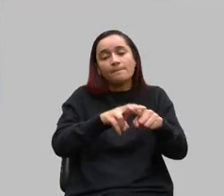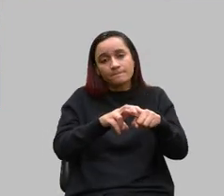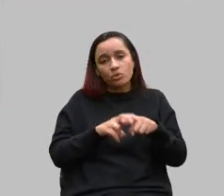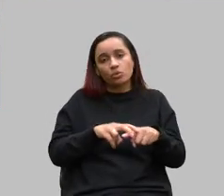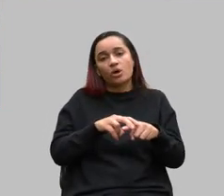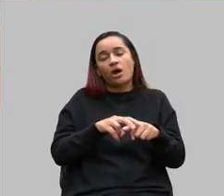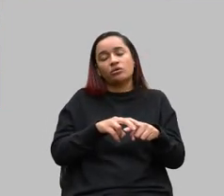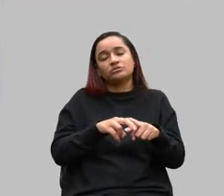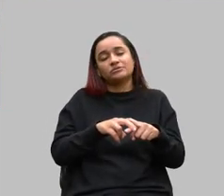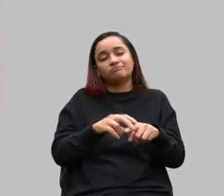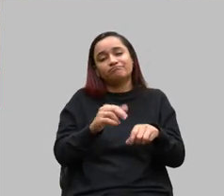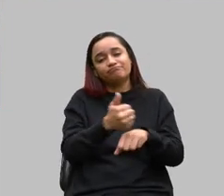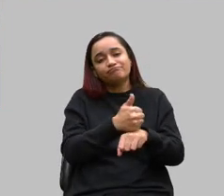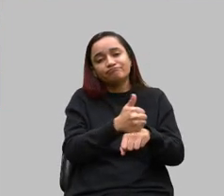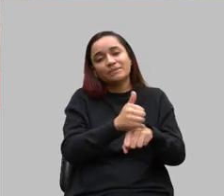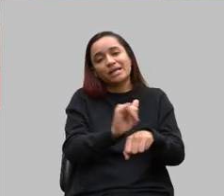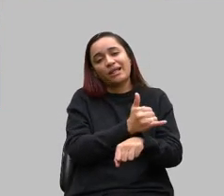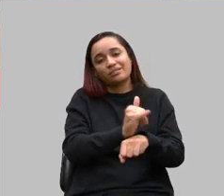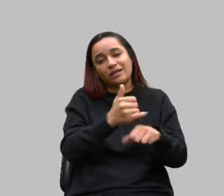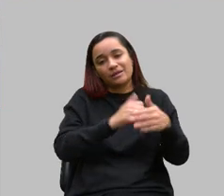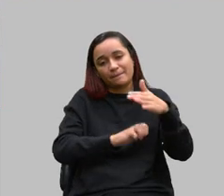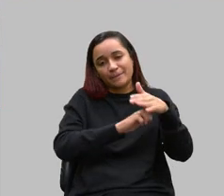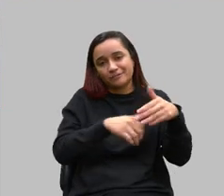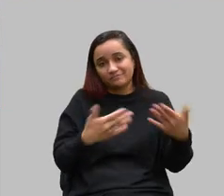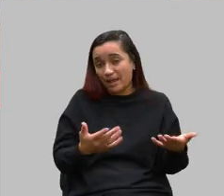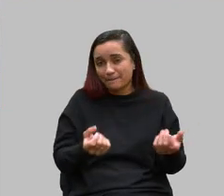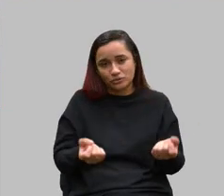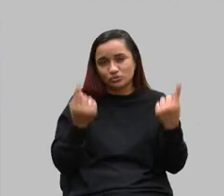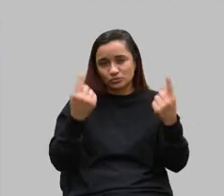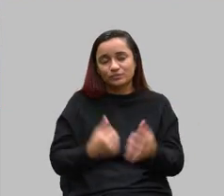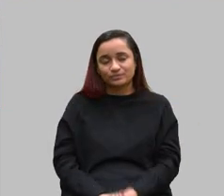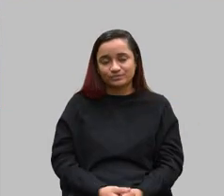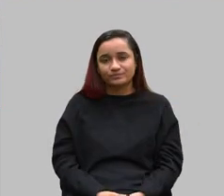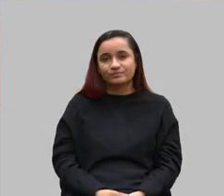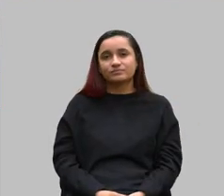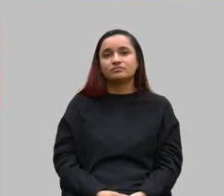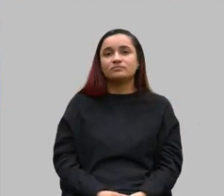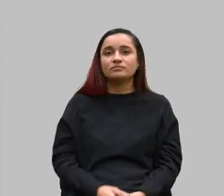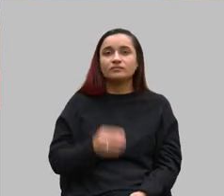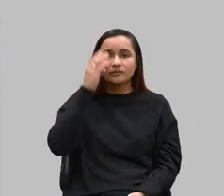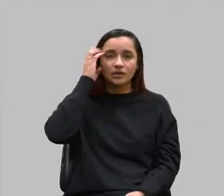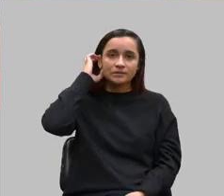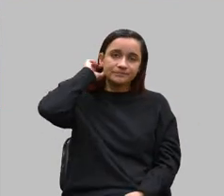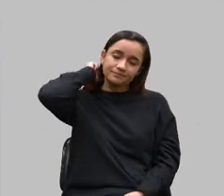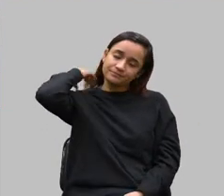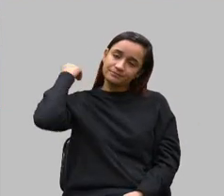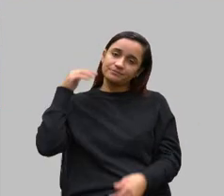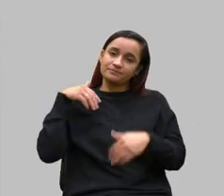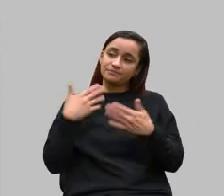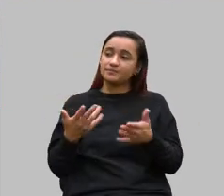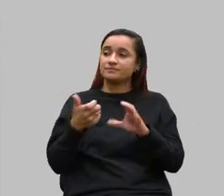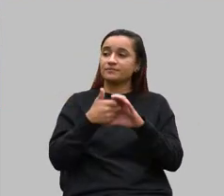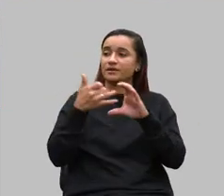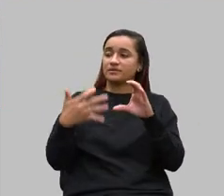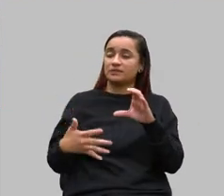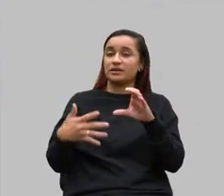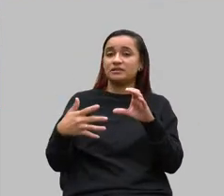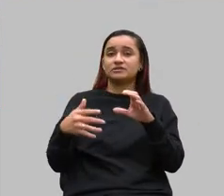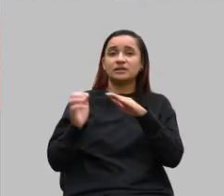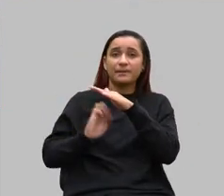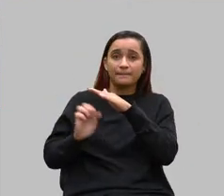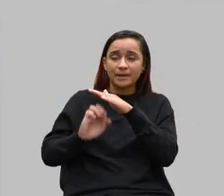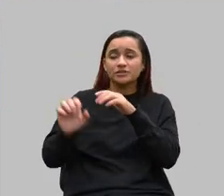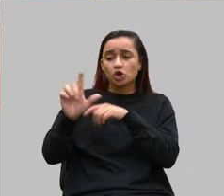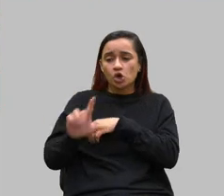é absurdo e nós temos eh a a questão logística o ministério Como eu disse vem atuando nós atuamos